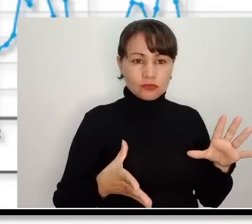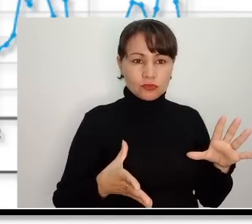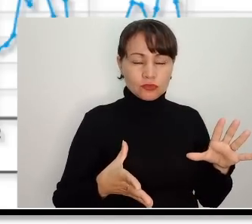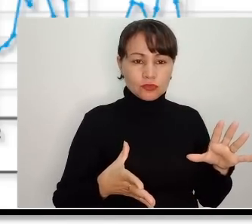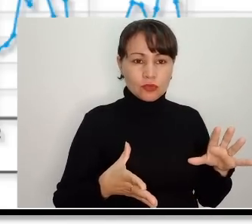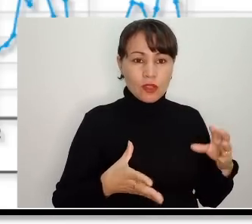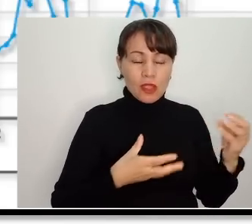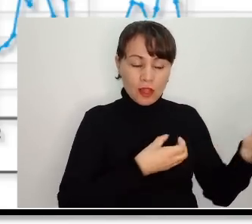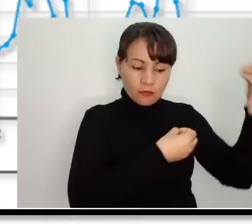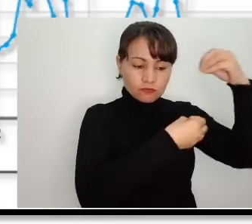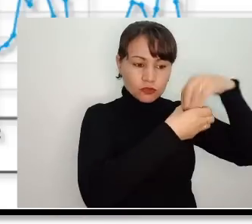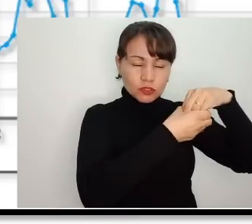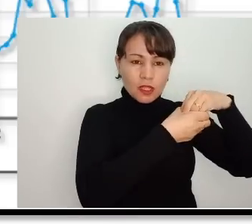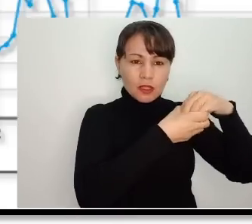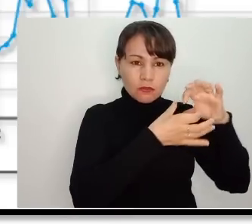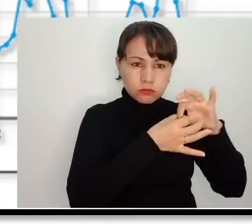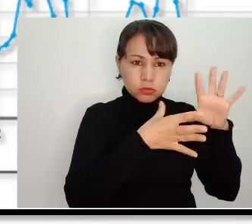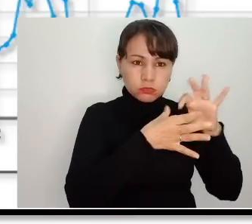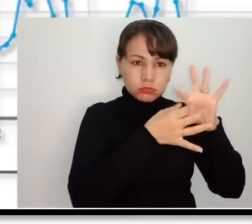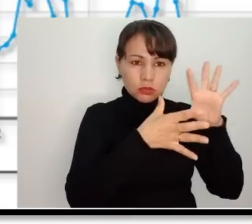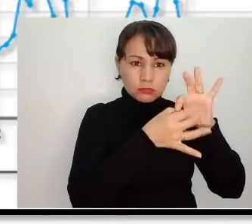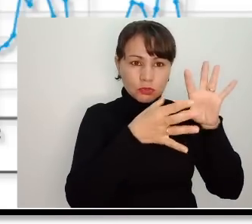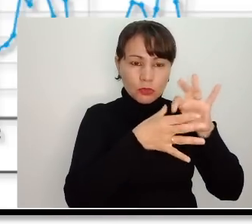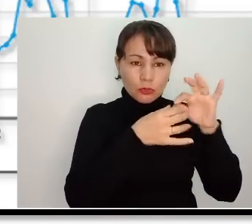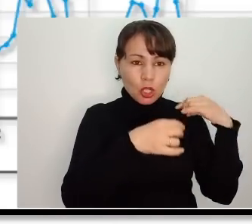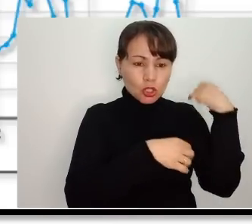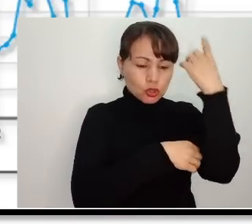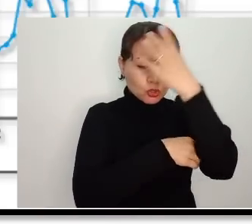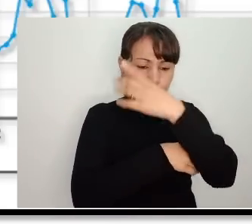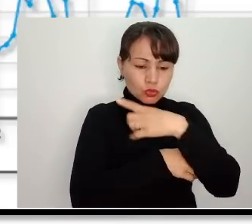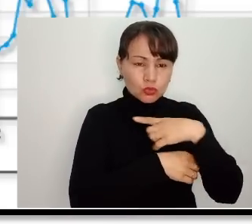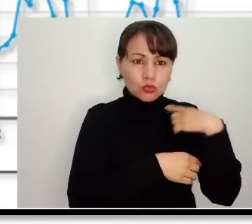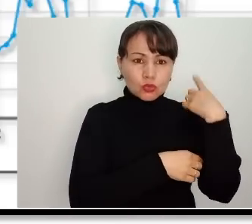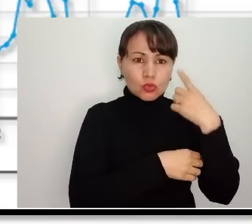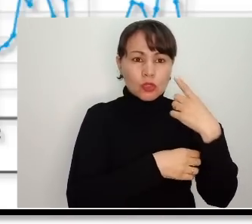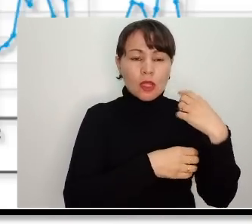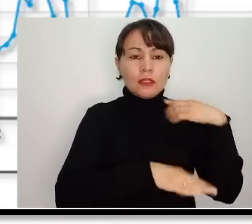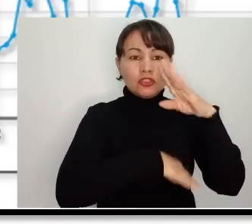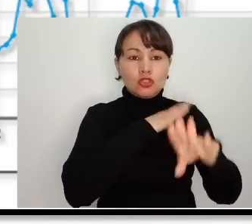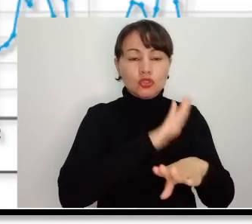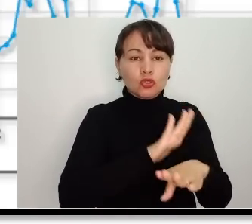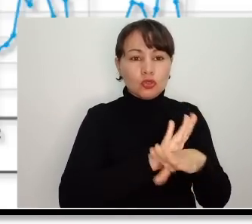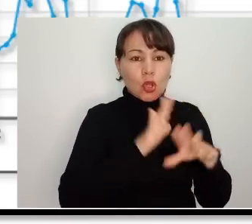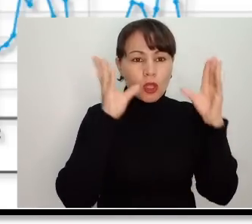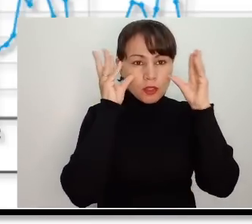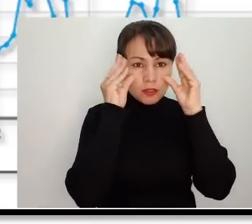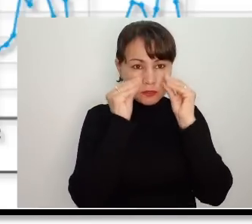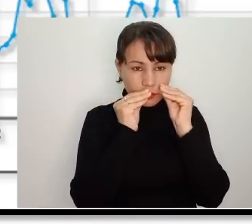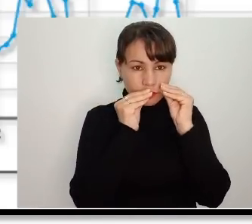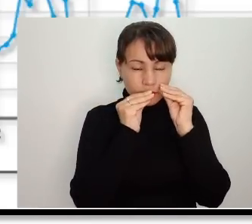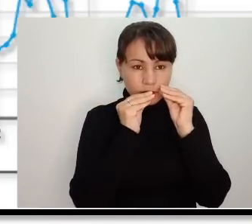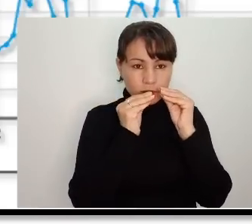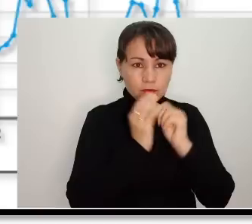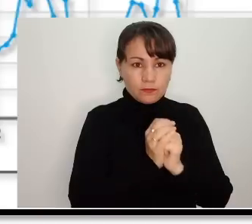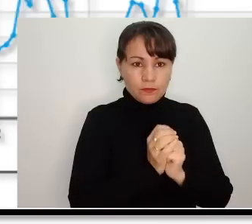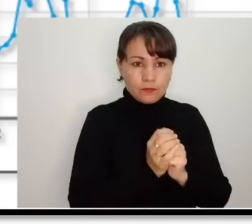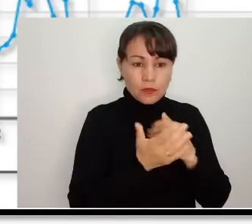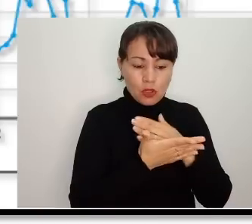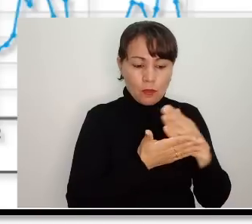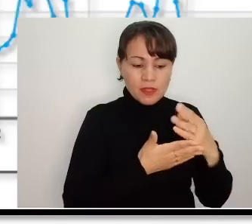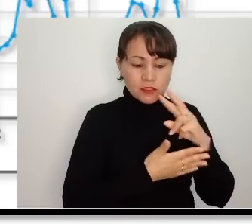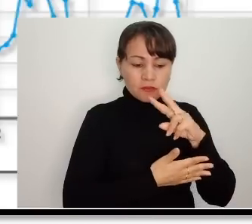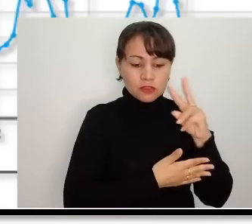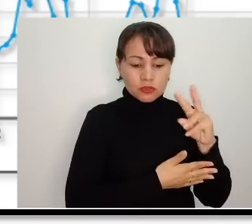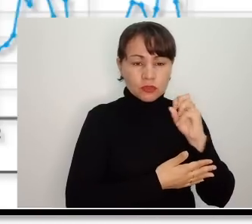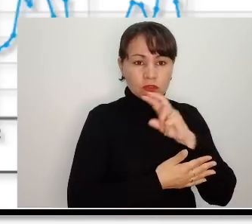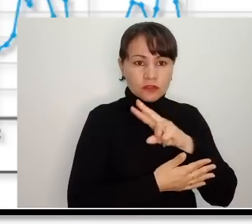fica sendo secretada a noite toda, até às 6 da manhã. Mas ela tem o pico maior às